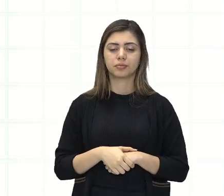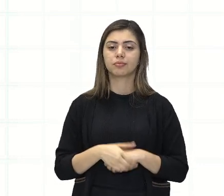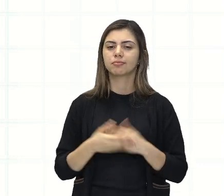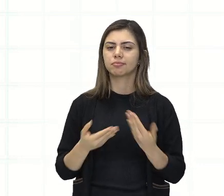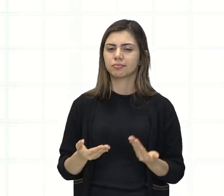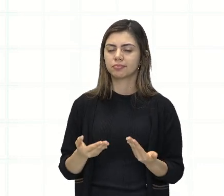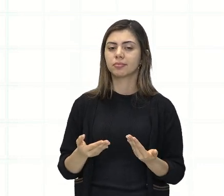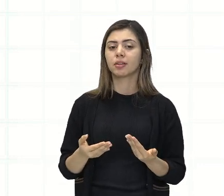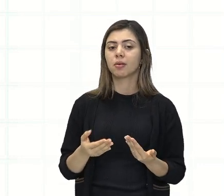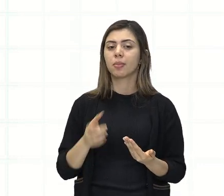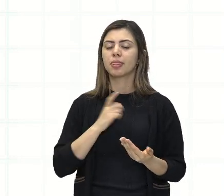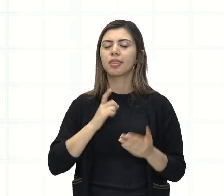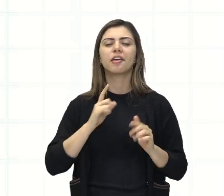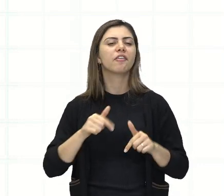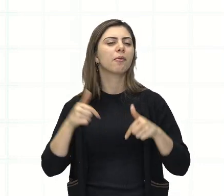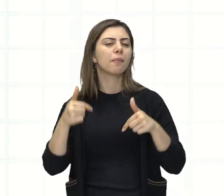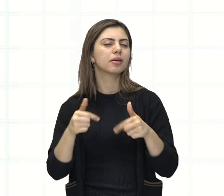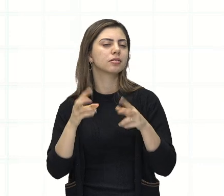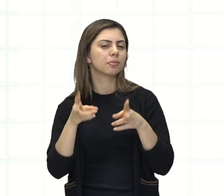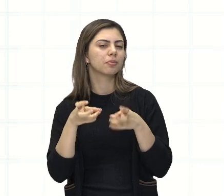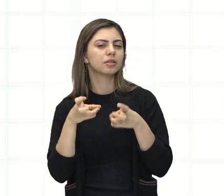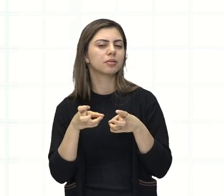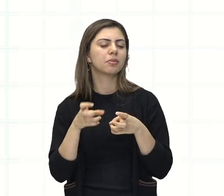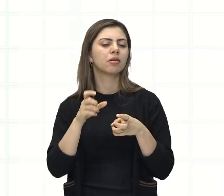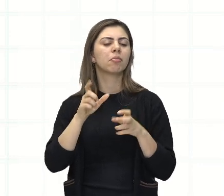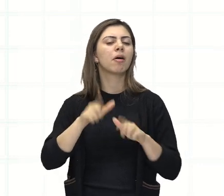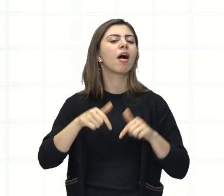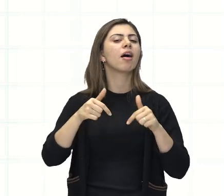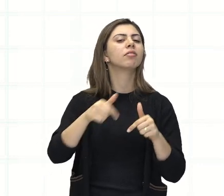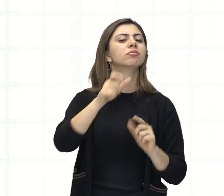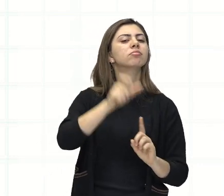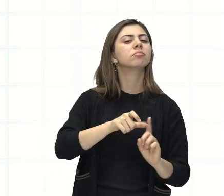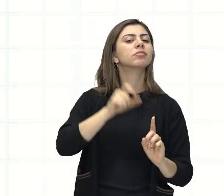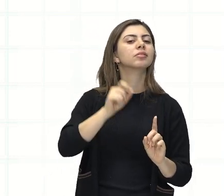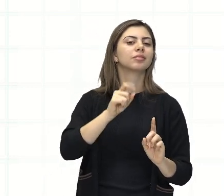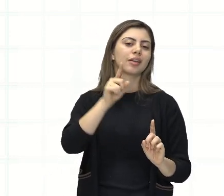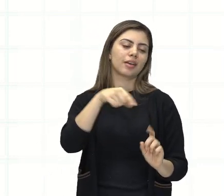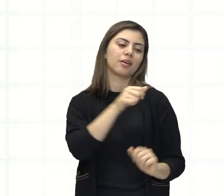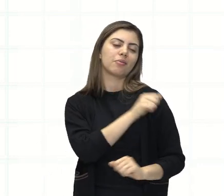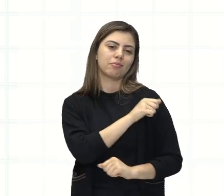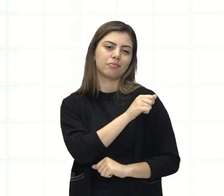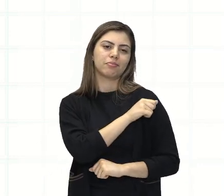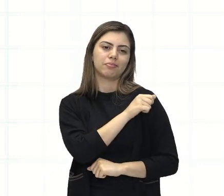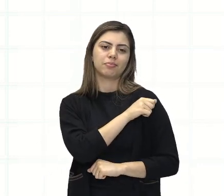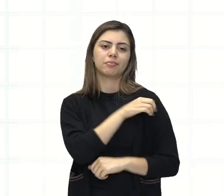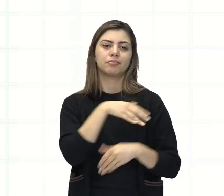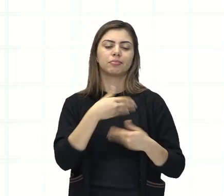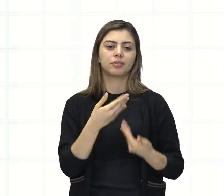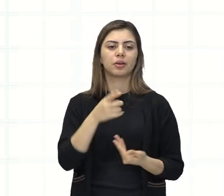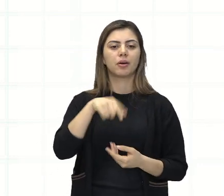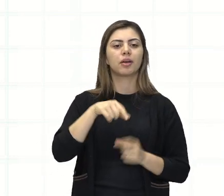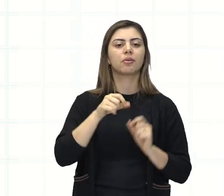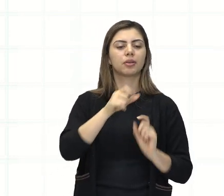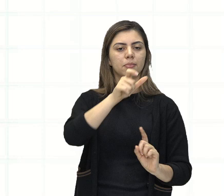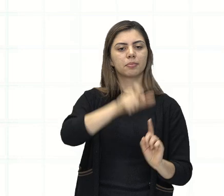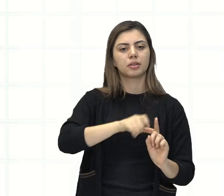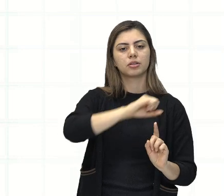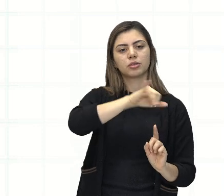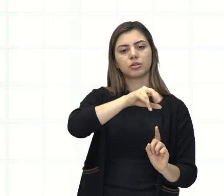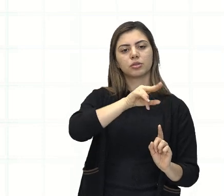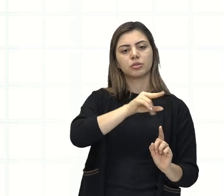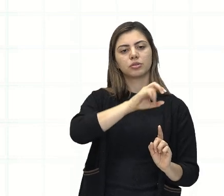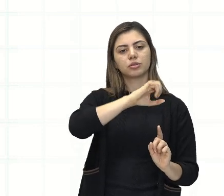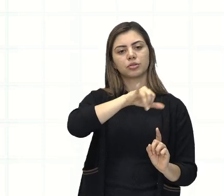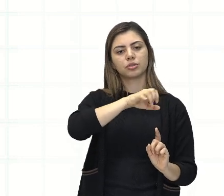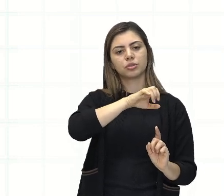Bem, alguém fez uma ação aí. Quem foi que fez essa ação? Os alunos. Então, eles são os sujeitos.